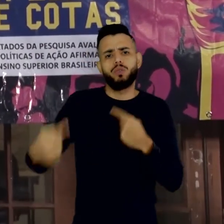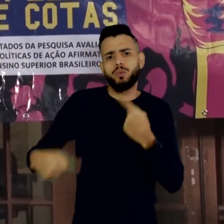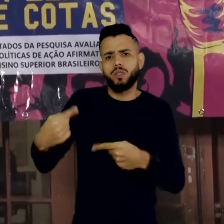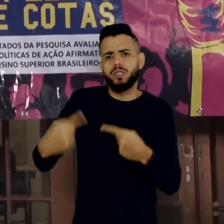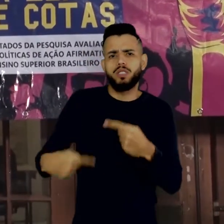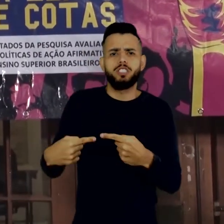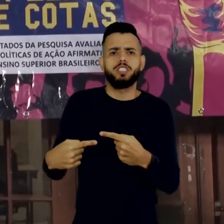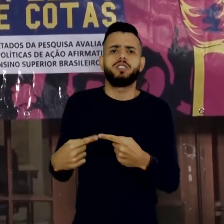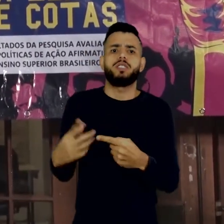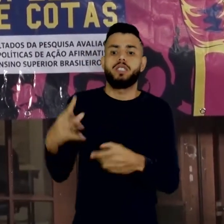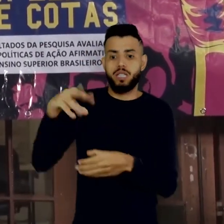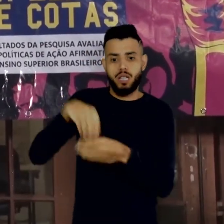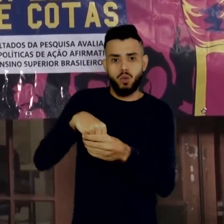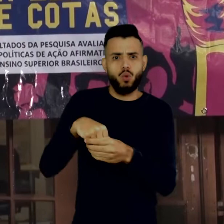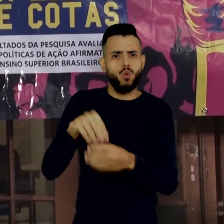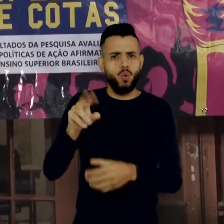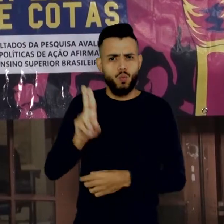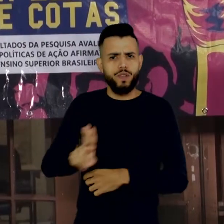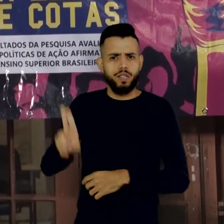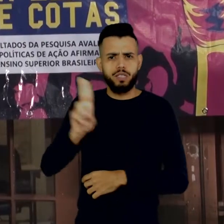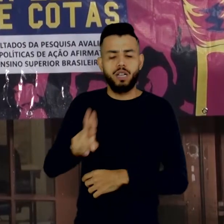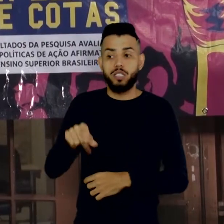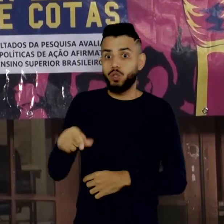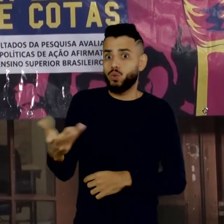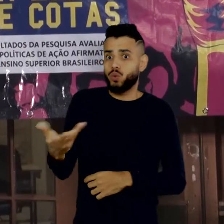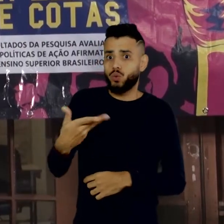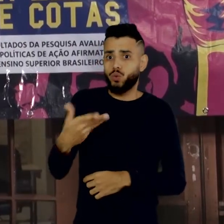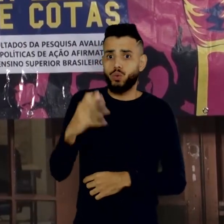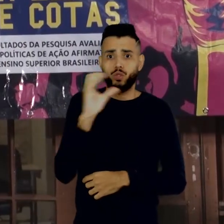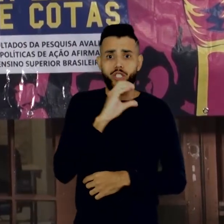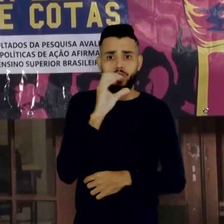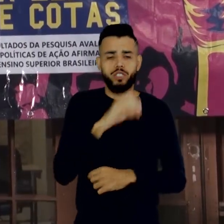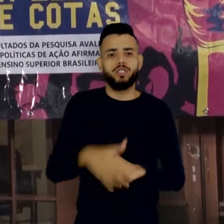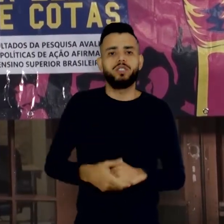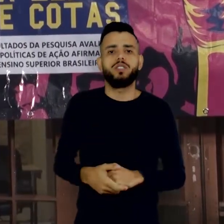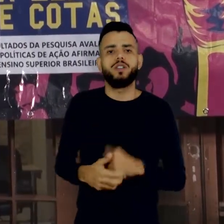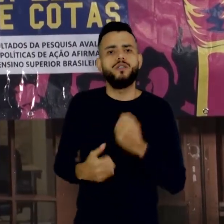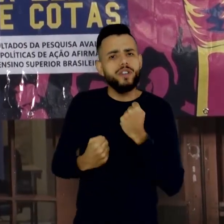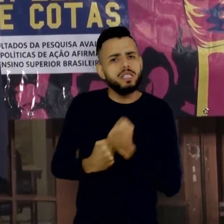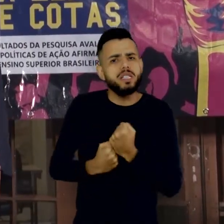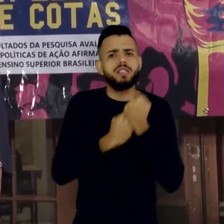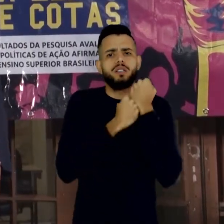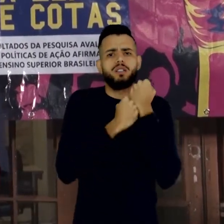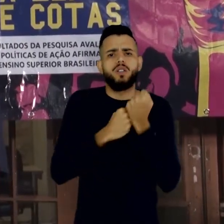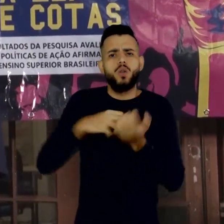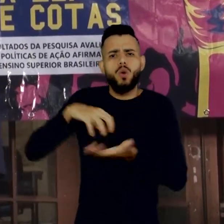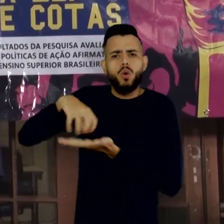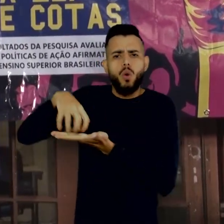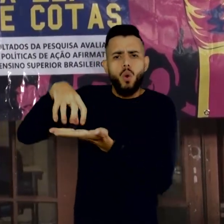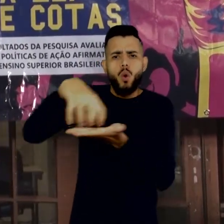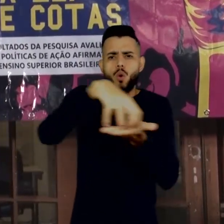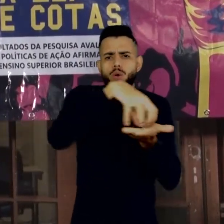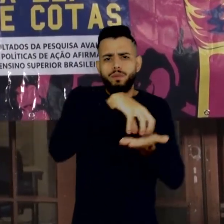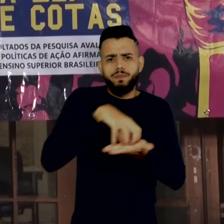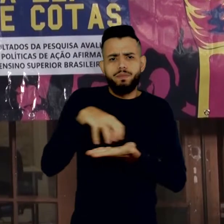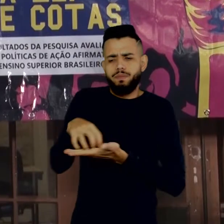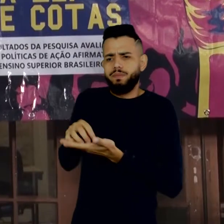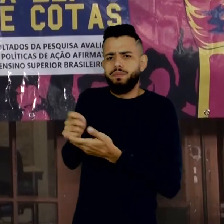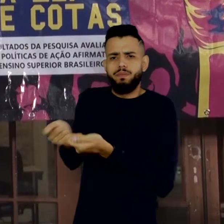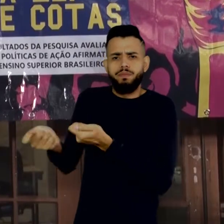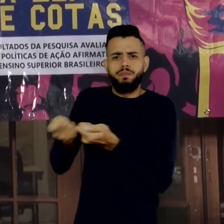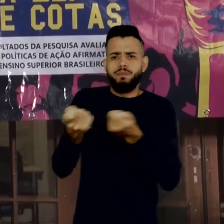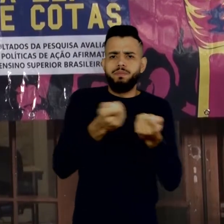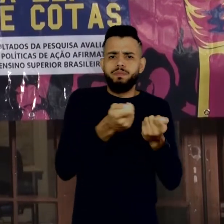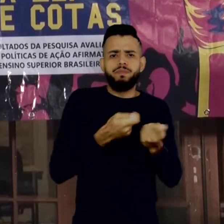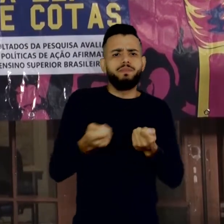afirmativa nas universidades. Né? É urgente tanto o fortalecimento desses órgãos, instâncias guardiãs,